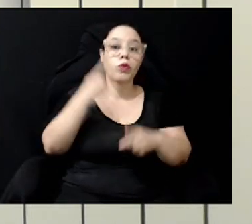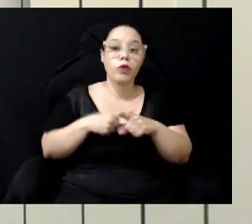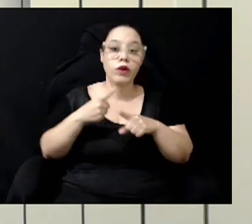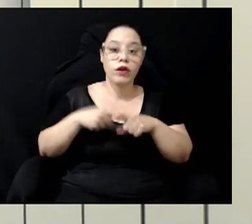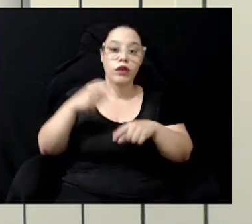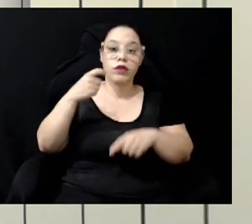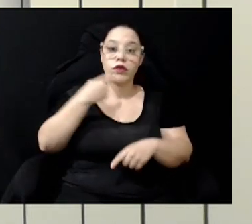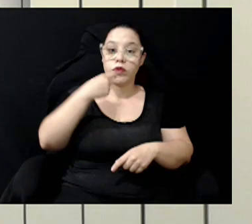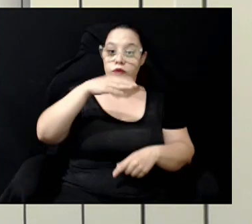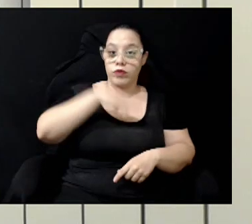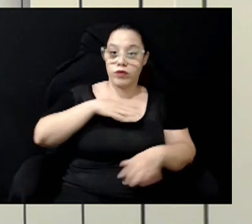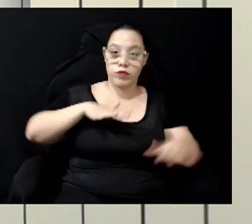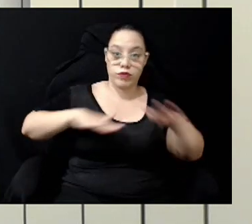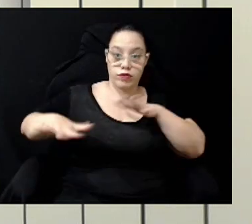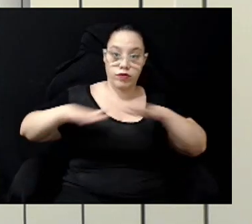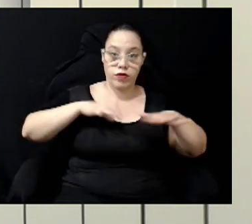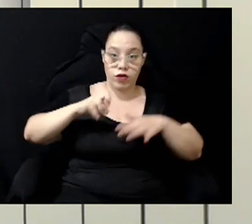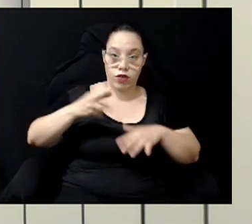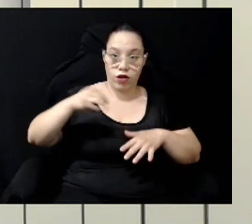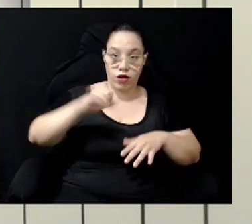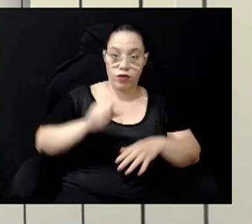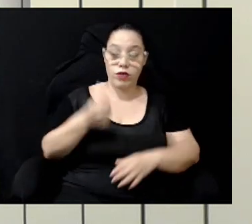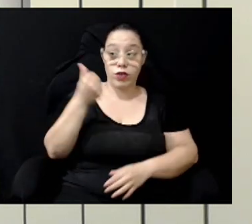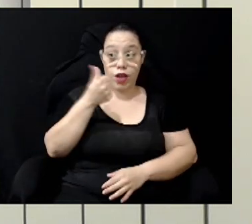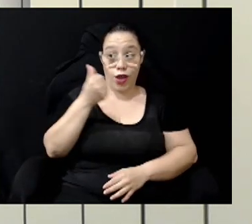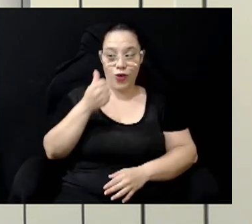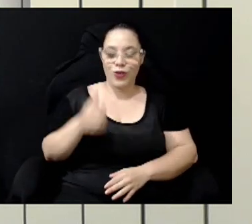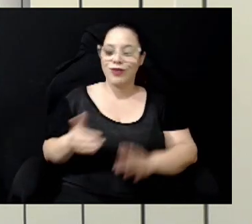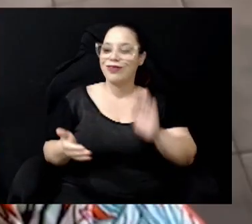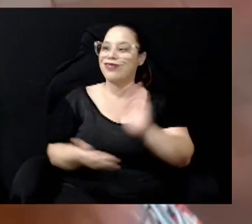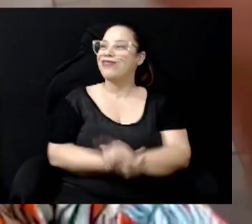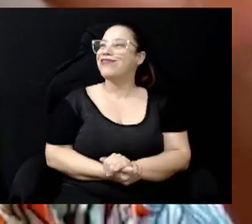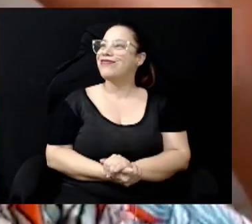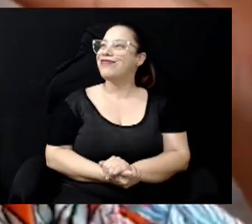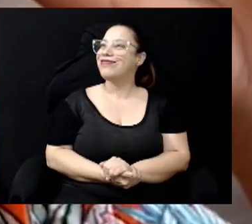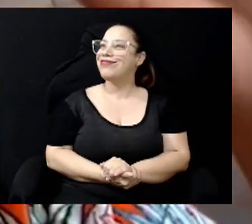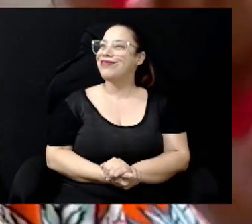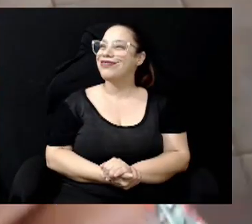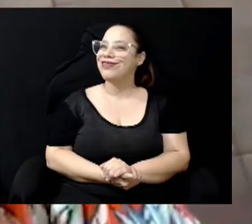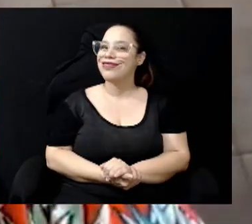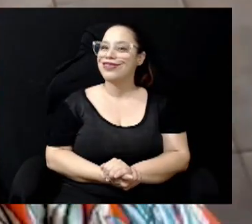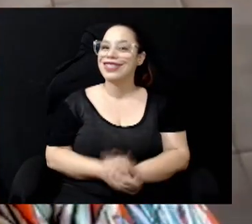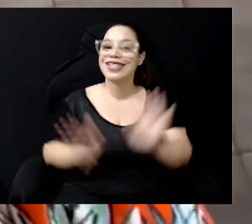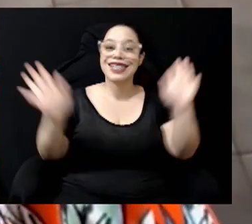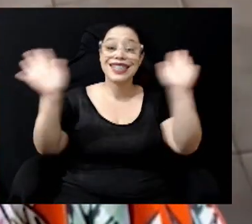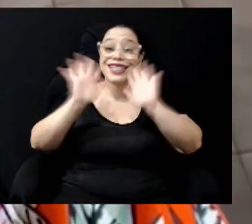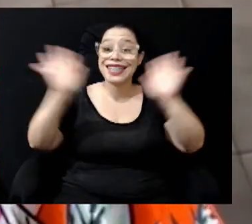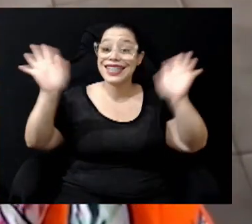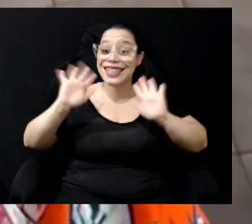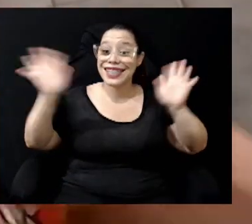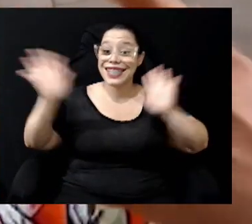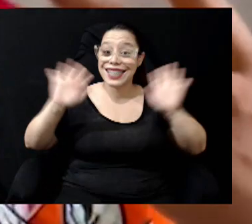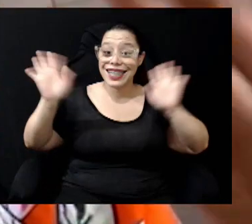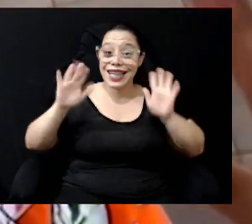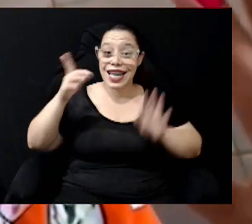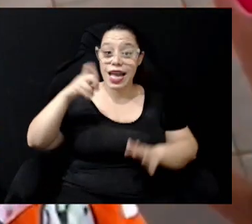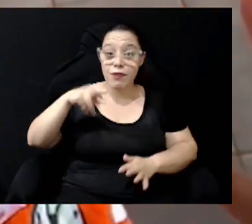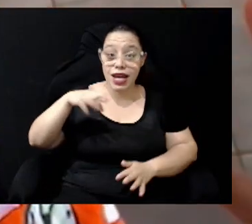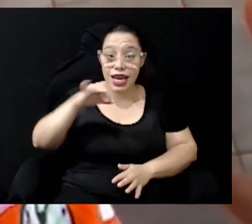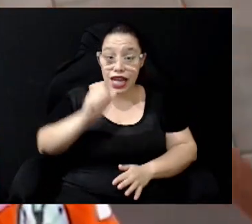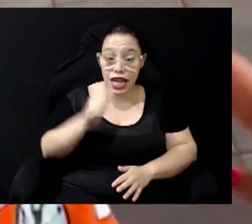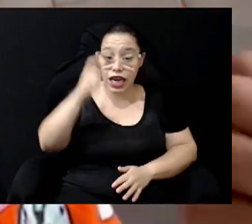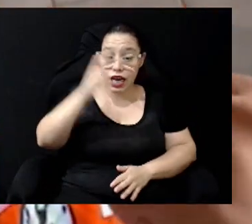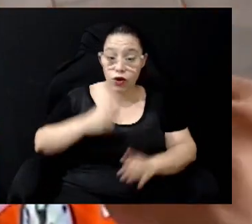Movimento Rosalina é um dos participantes. Oi, gente! Sou Mariana Nunes, fundadora do